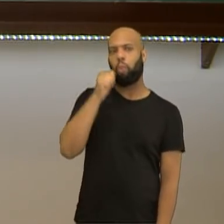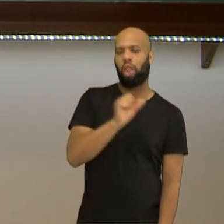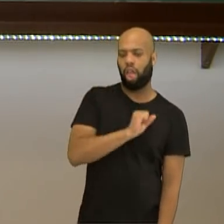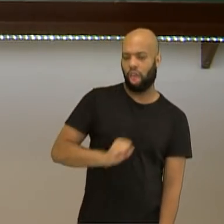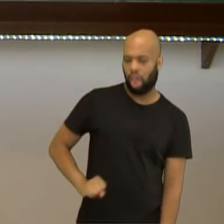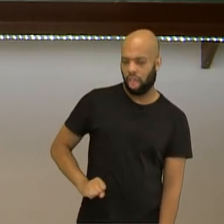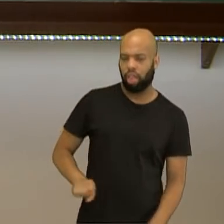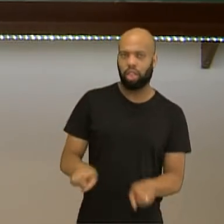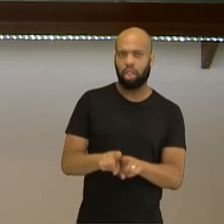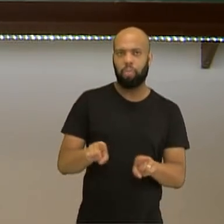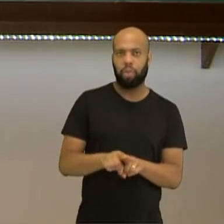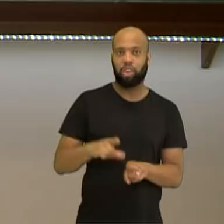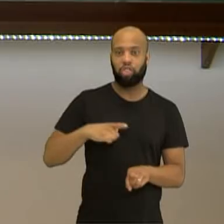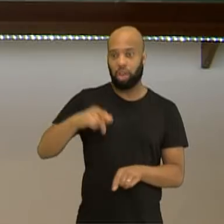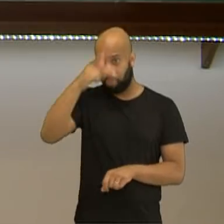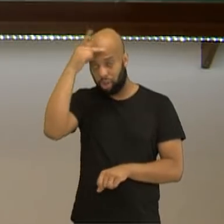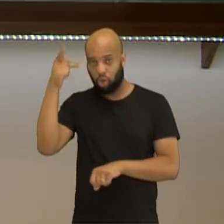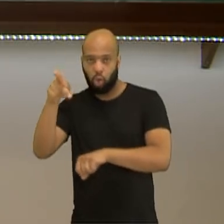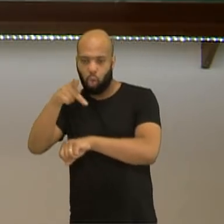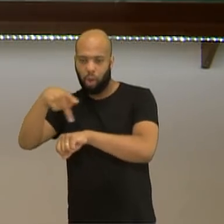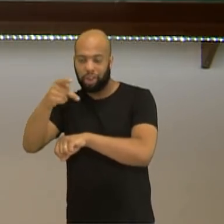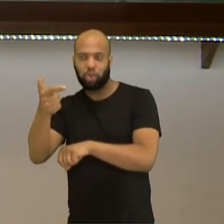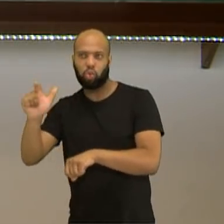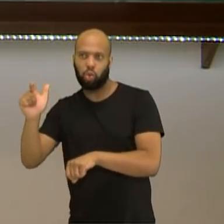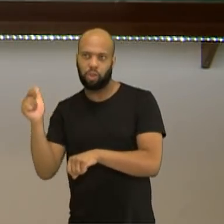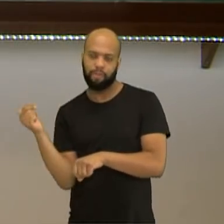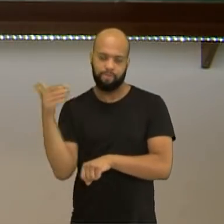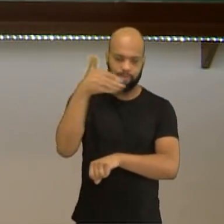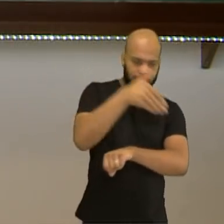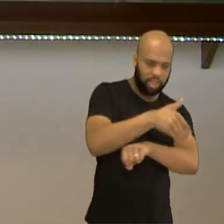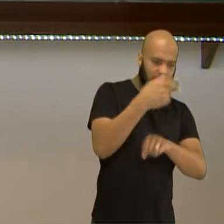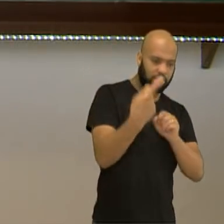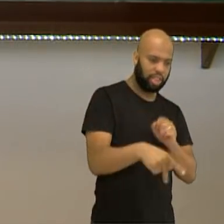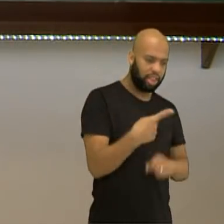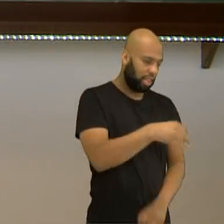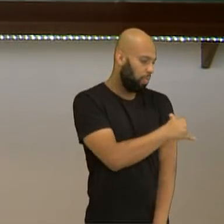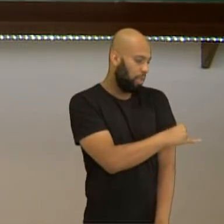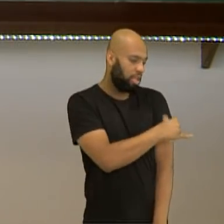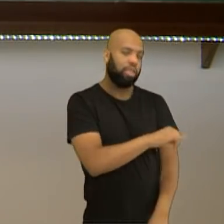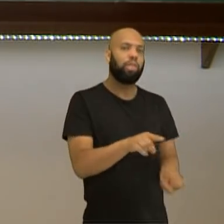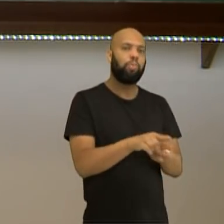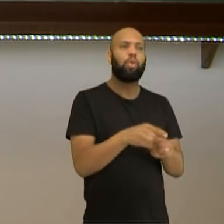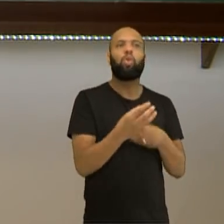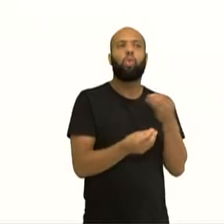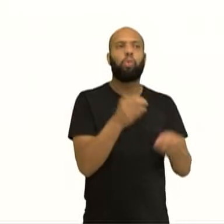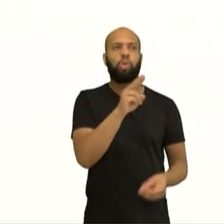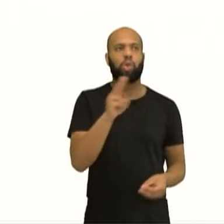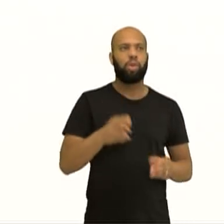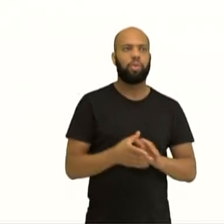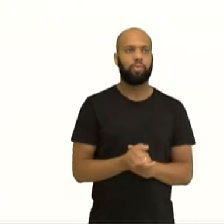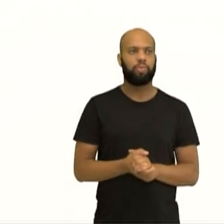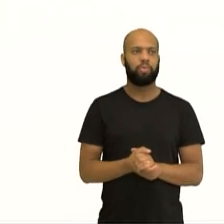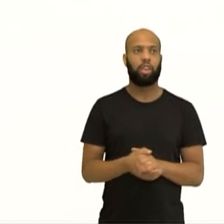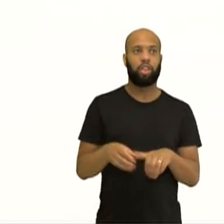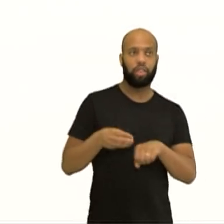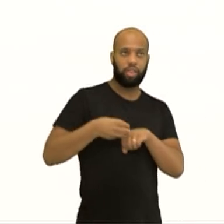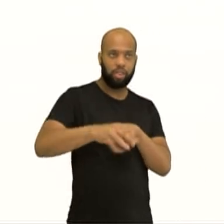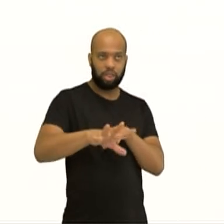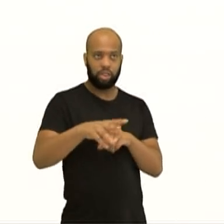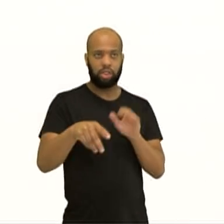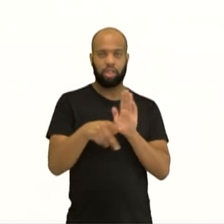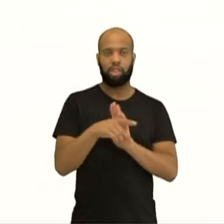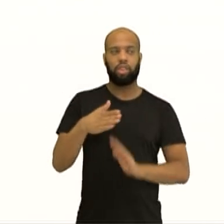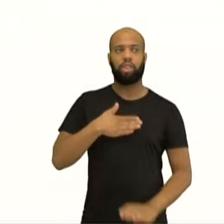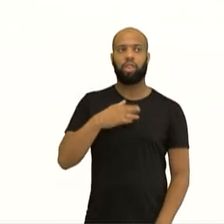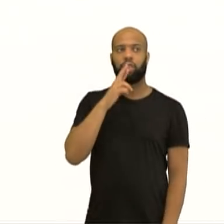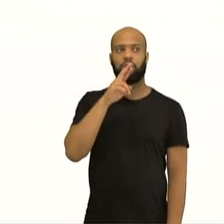senhoras, pelos gringos e por depois os cariocas, como continuaram chamando? Vamos lá? A minha